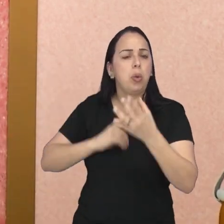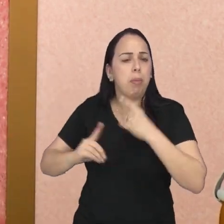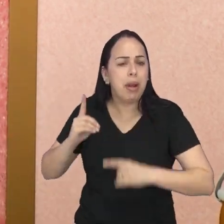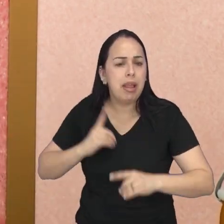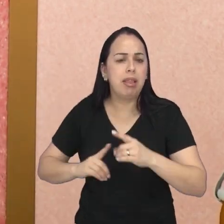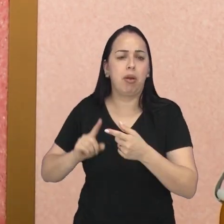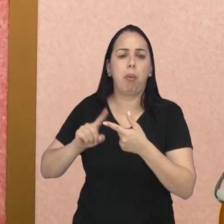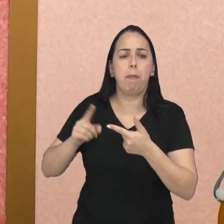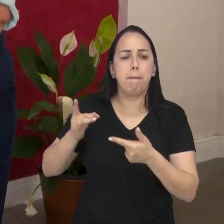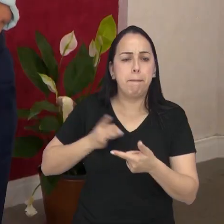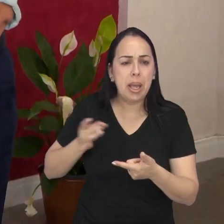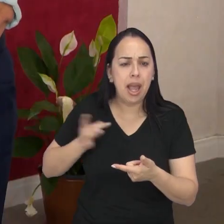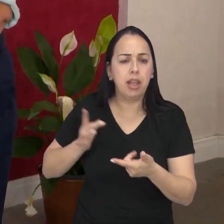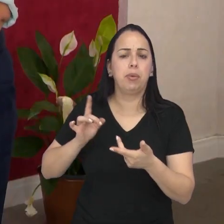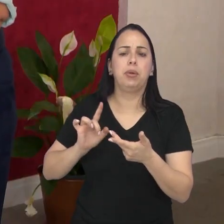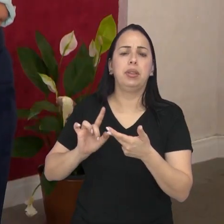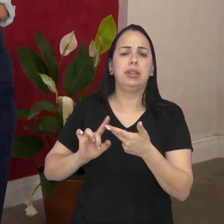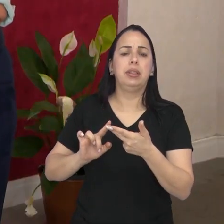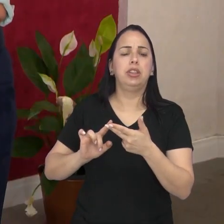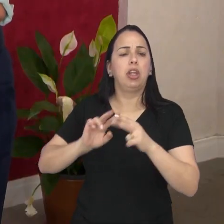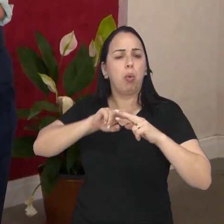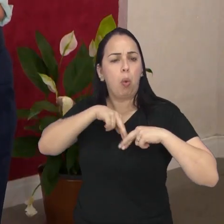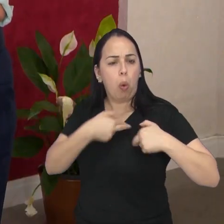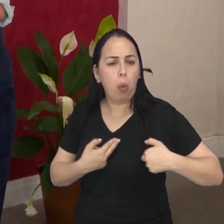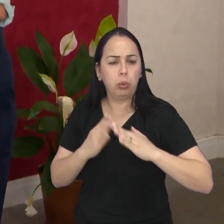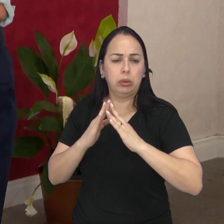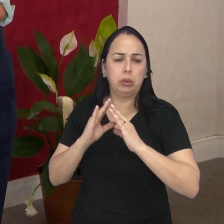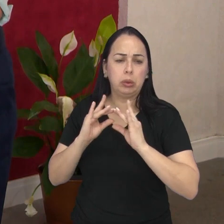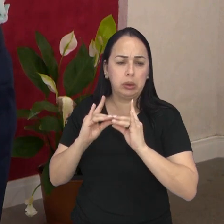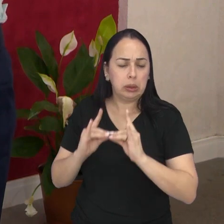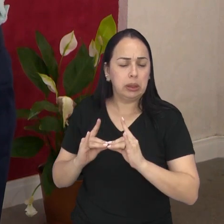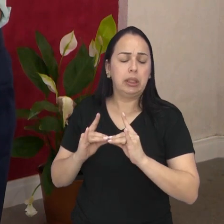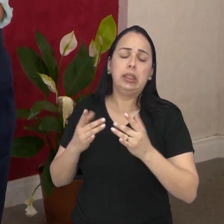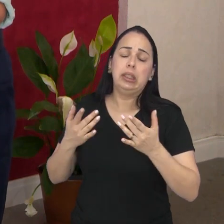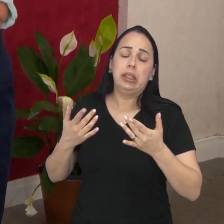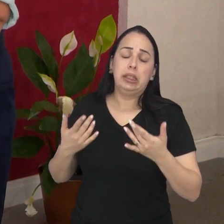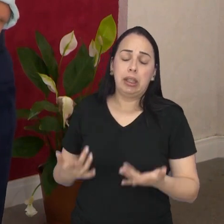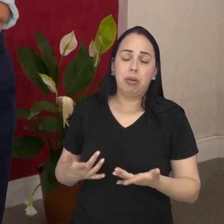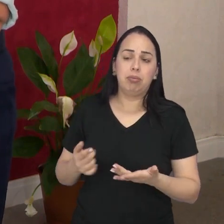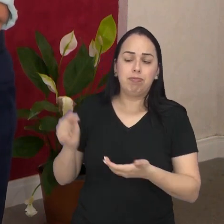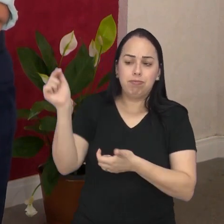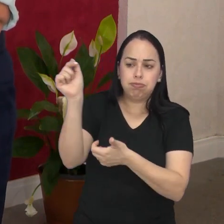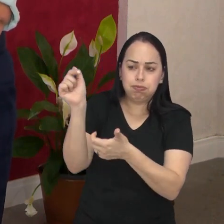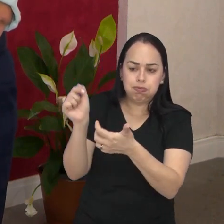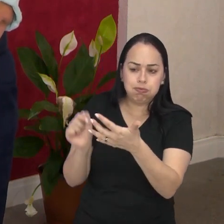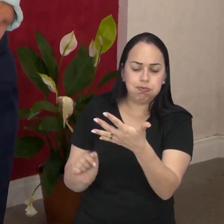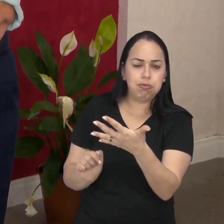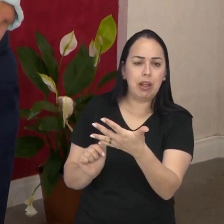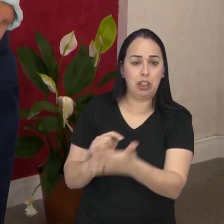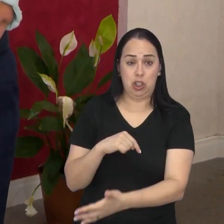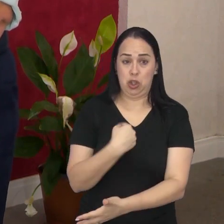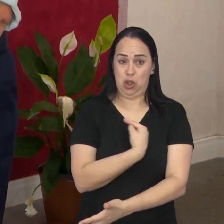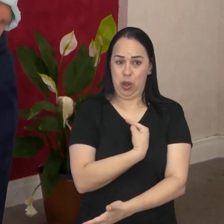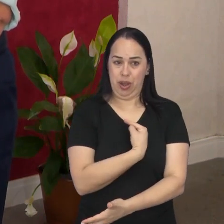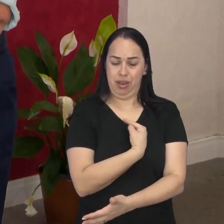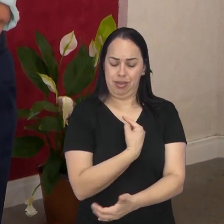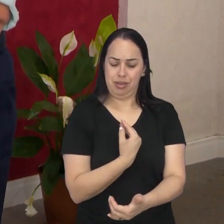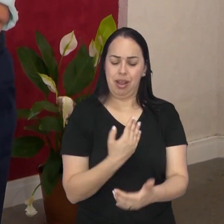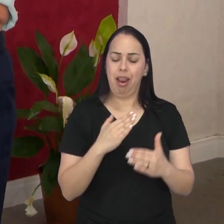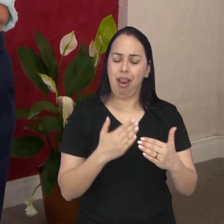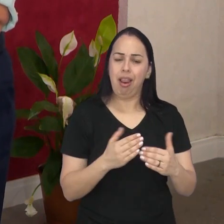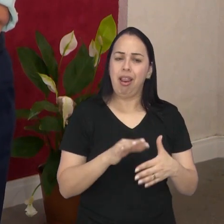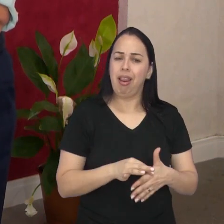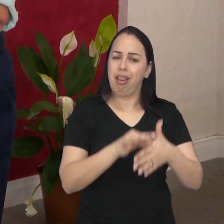com depressão, gente com medo, gente enlutada. Né? Então, acho que tudo isso vai fazendo com que a gente, né,